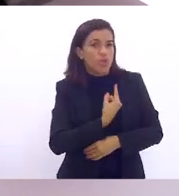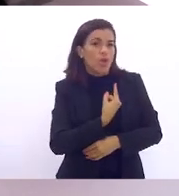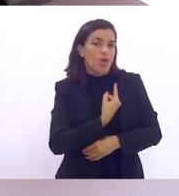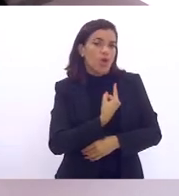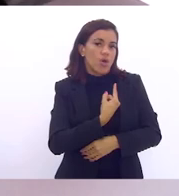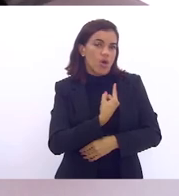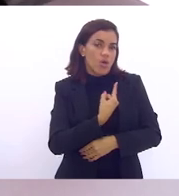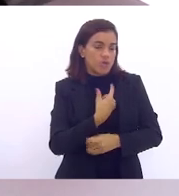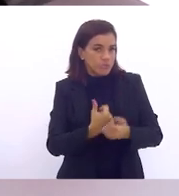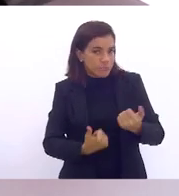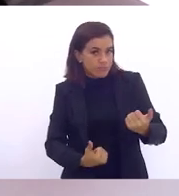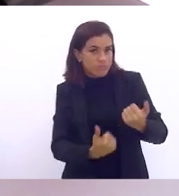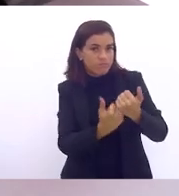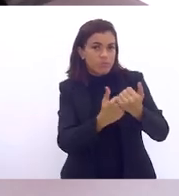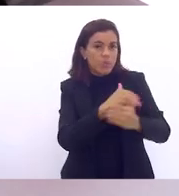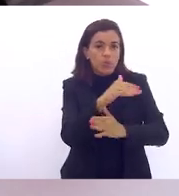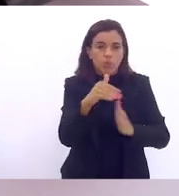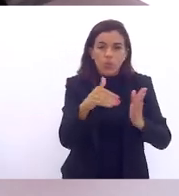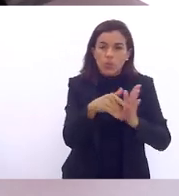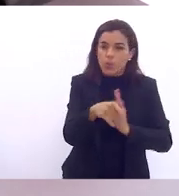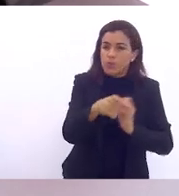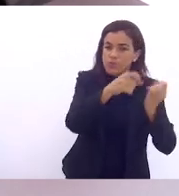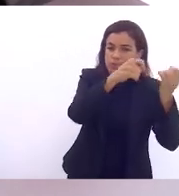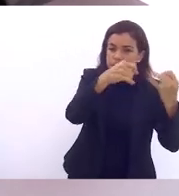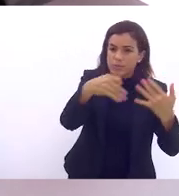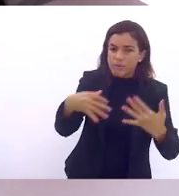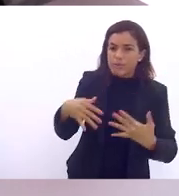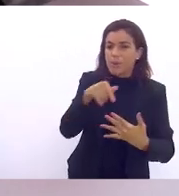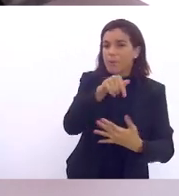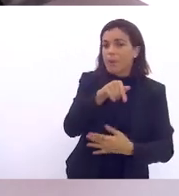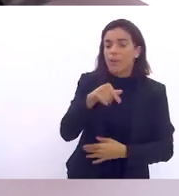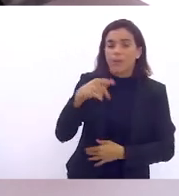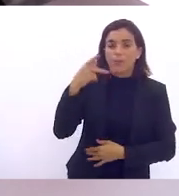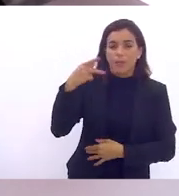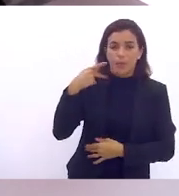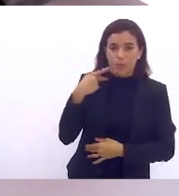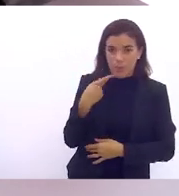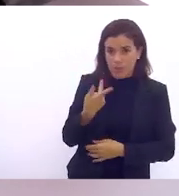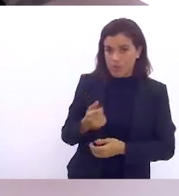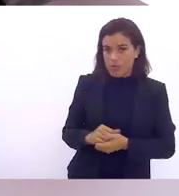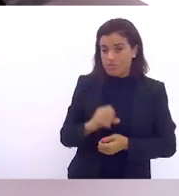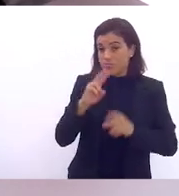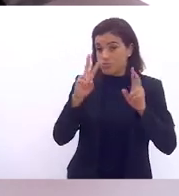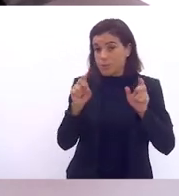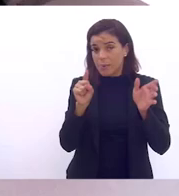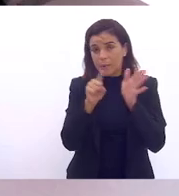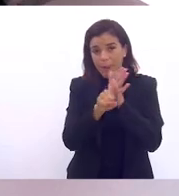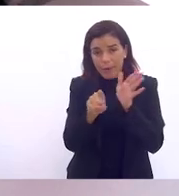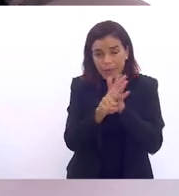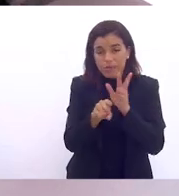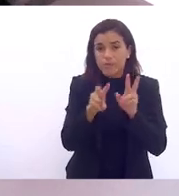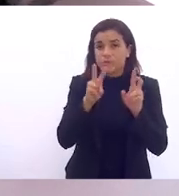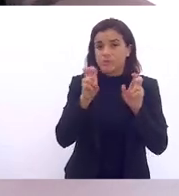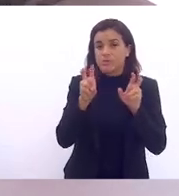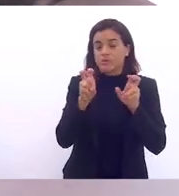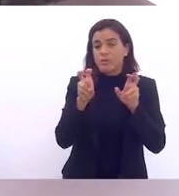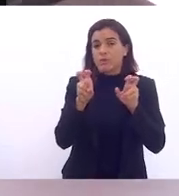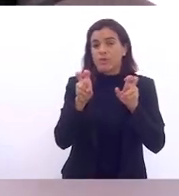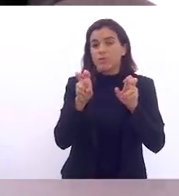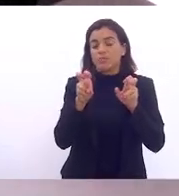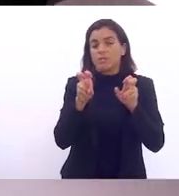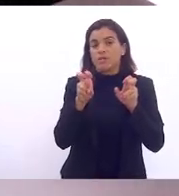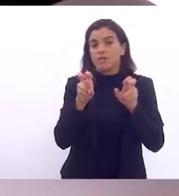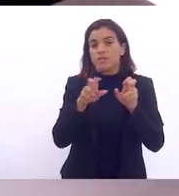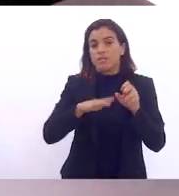eh nos trouxe com relação às indagações e e principalmente com relação àquela que